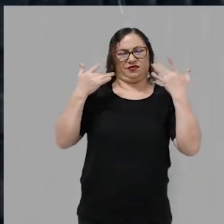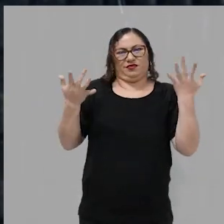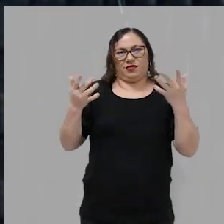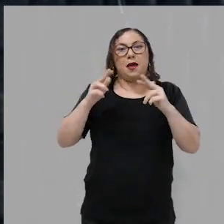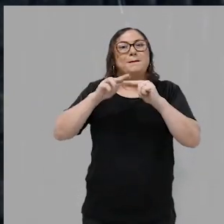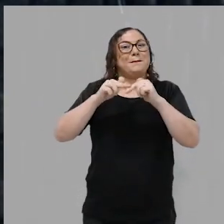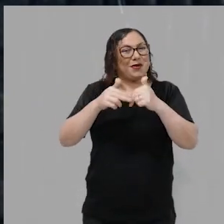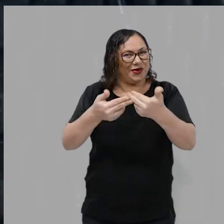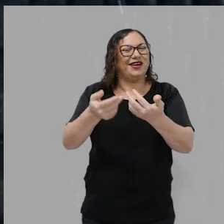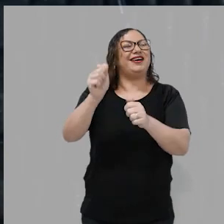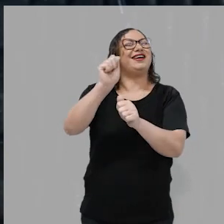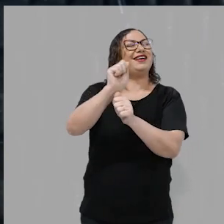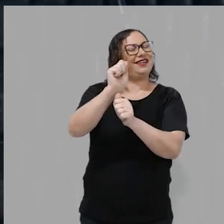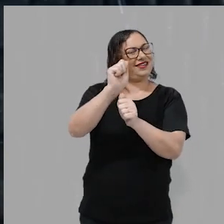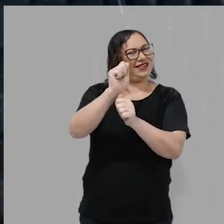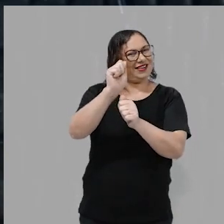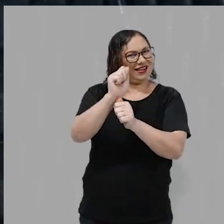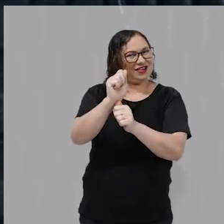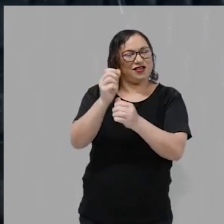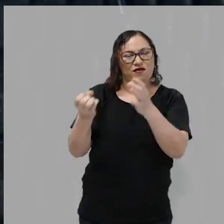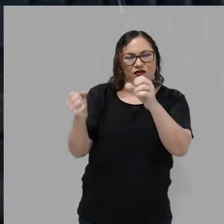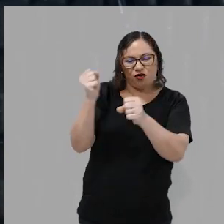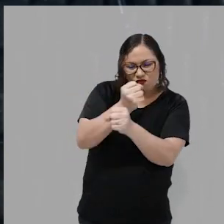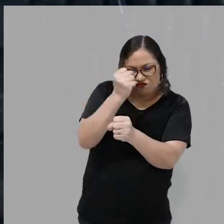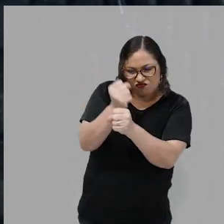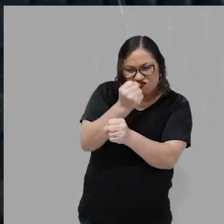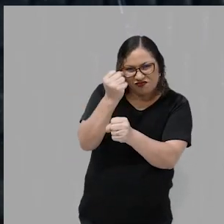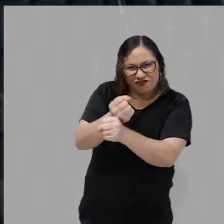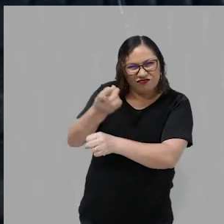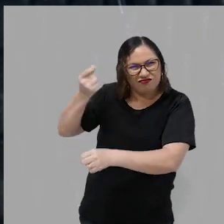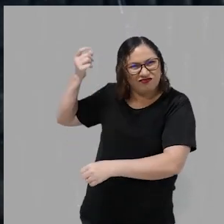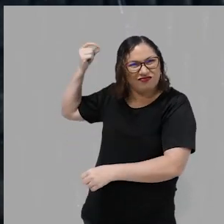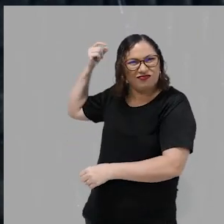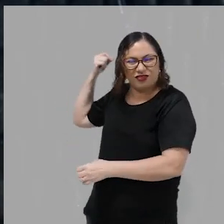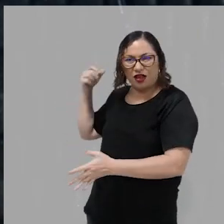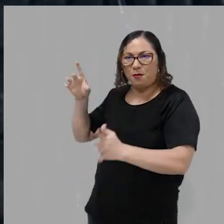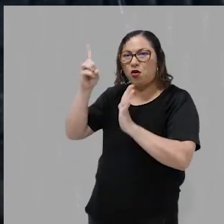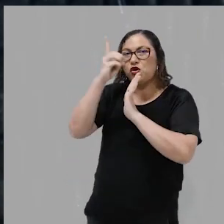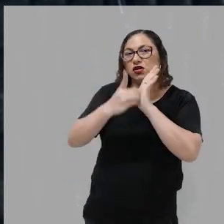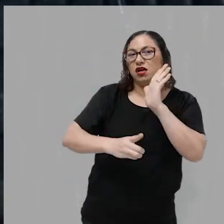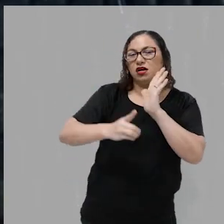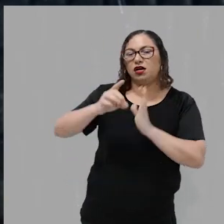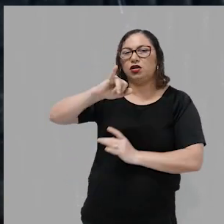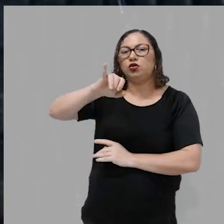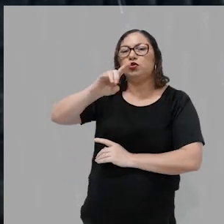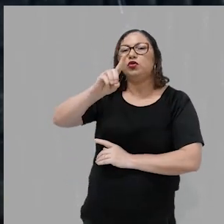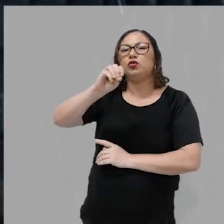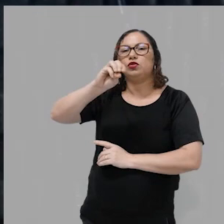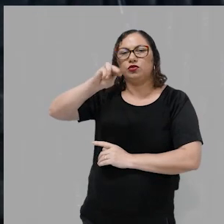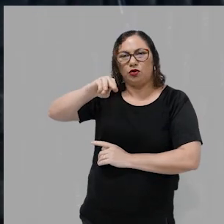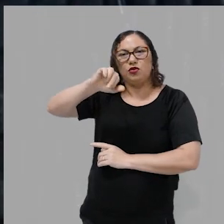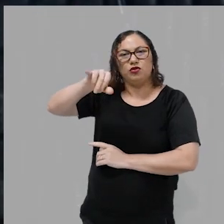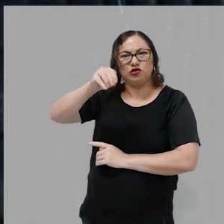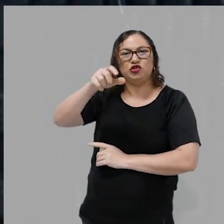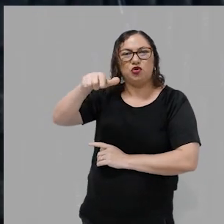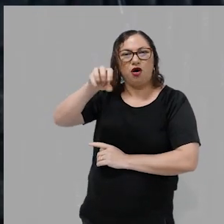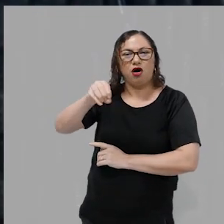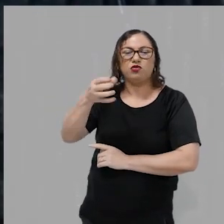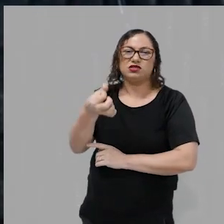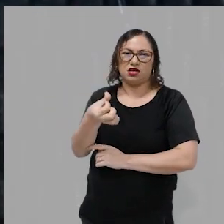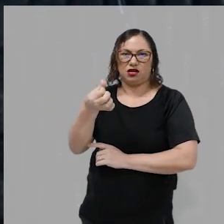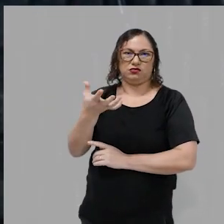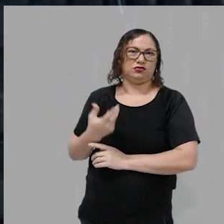nosso Teatro Arthur Azevedo foi construído nesse período por decreto de Dom João VI para construir não só no Rio de